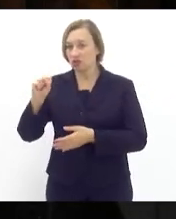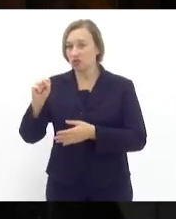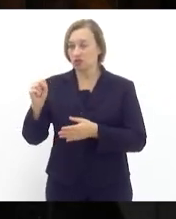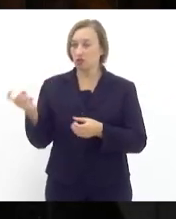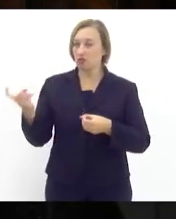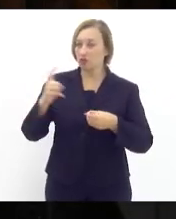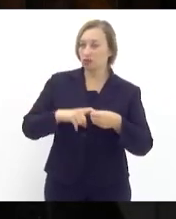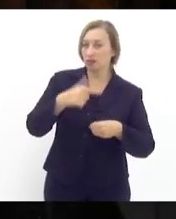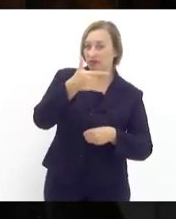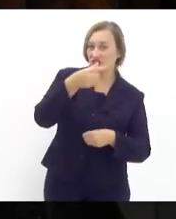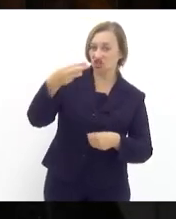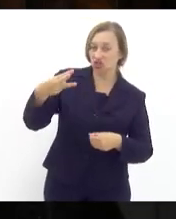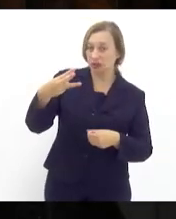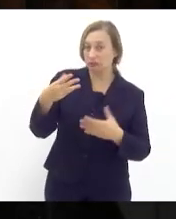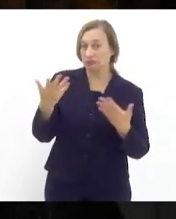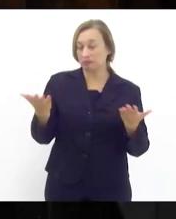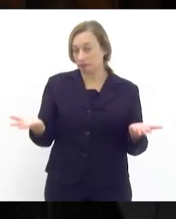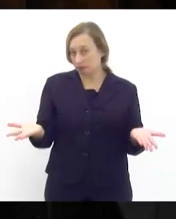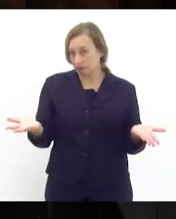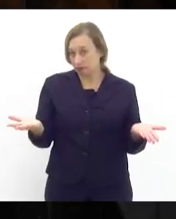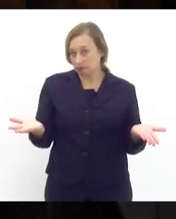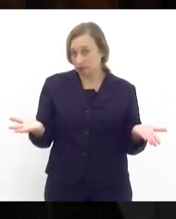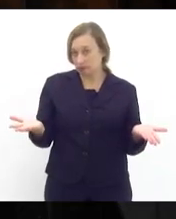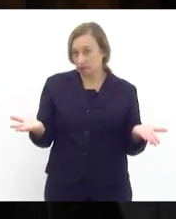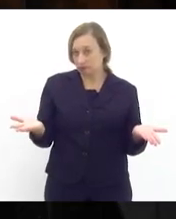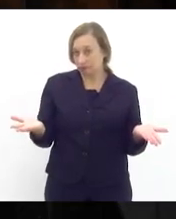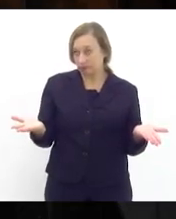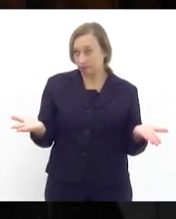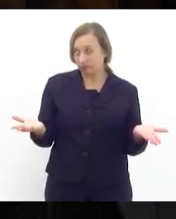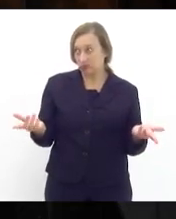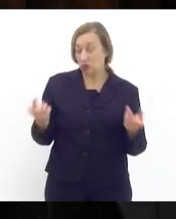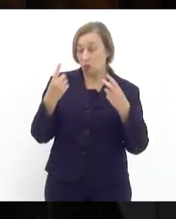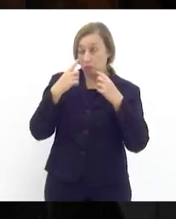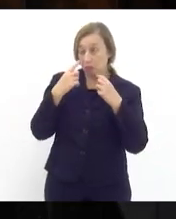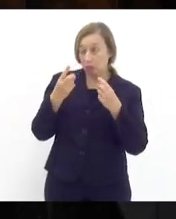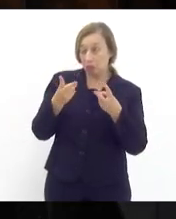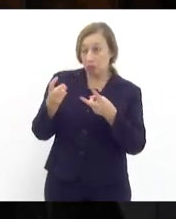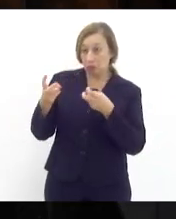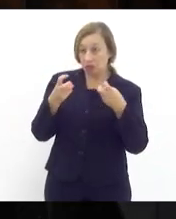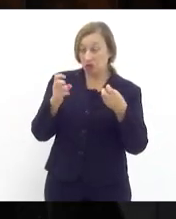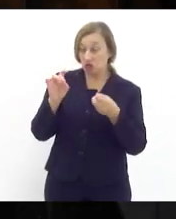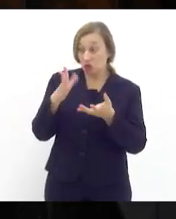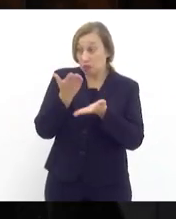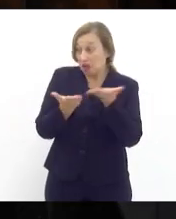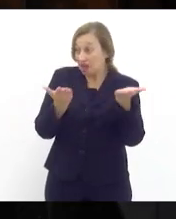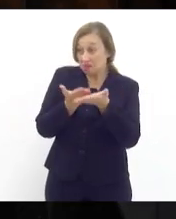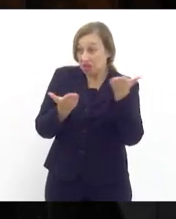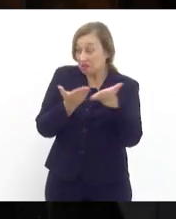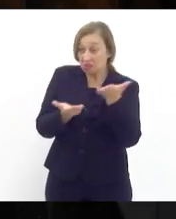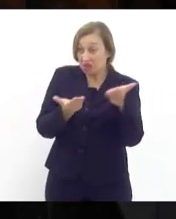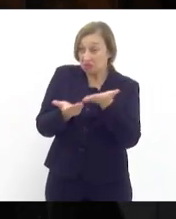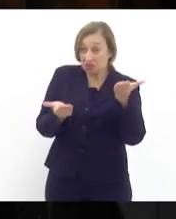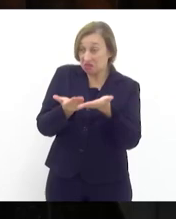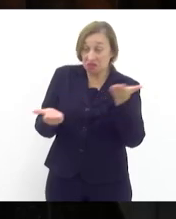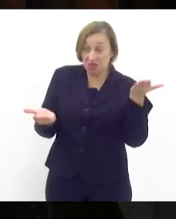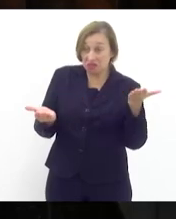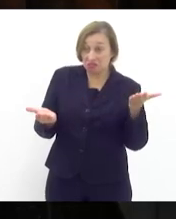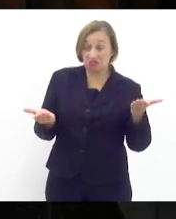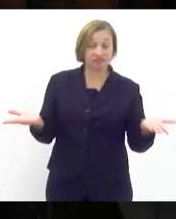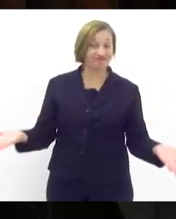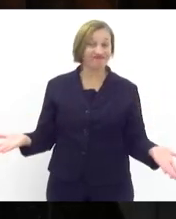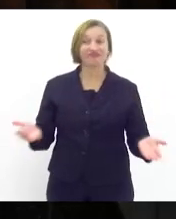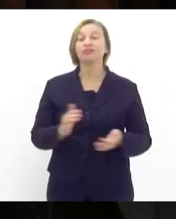23 no frigir dos ovos só perdas só perdas